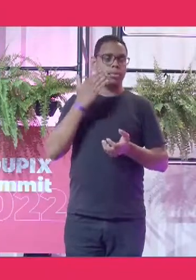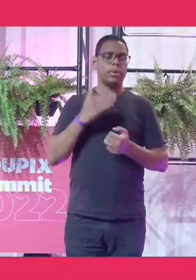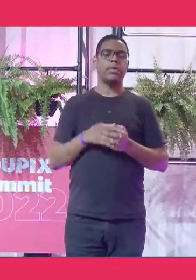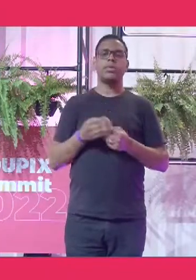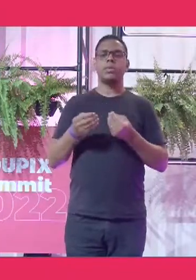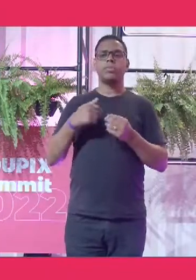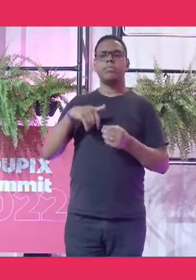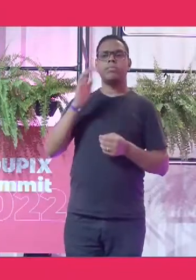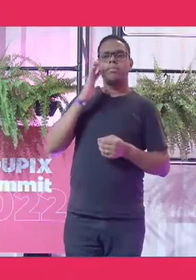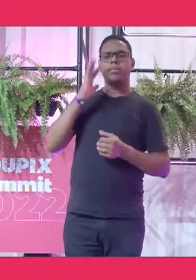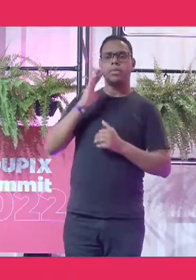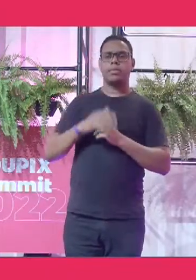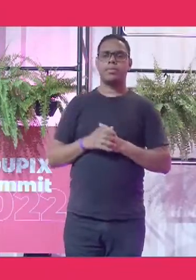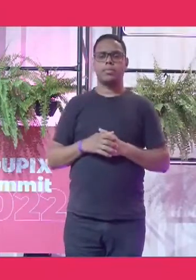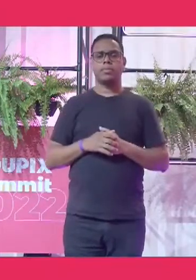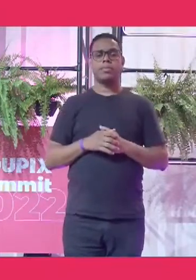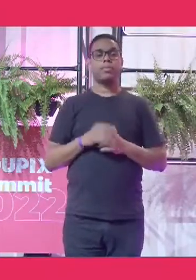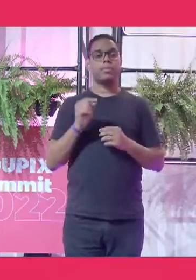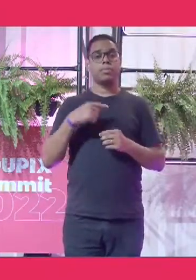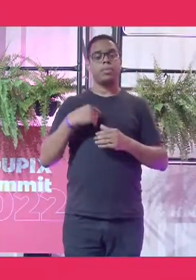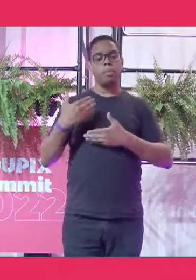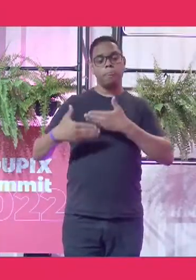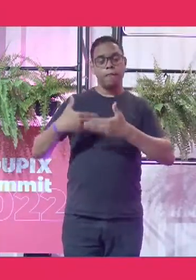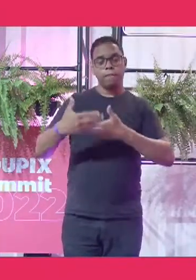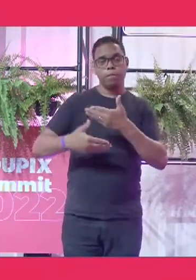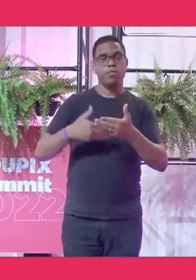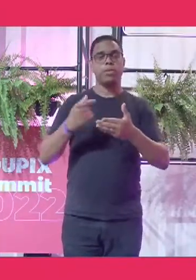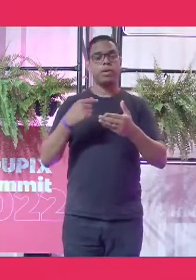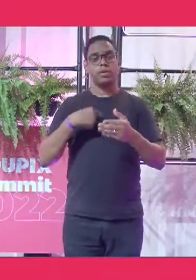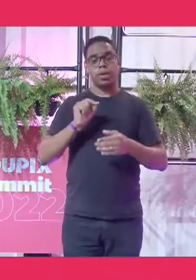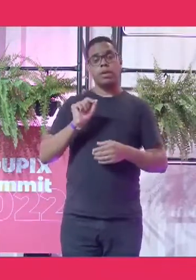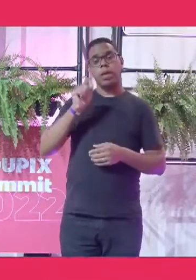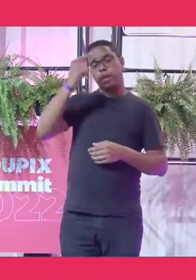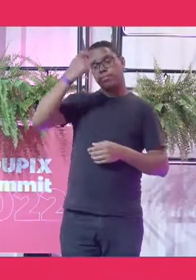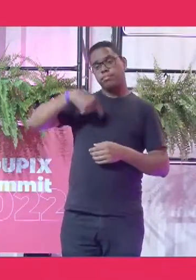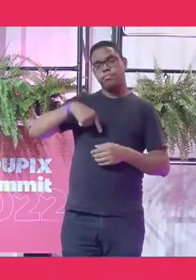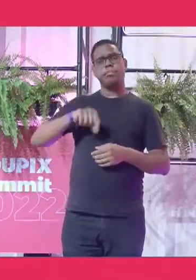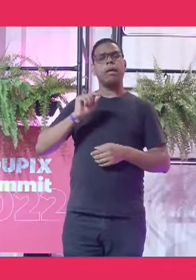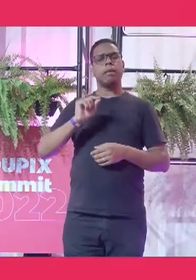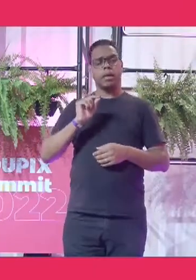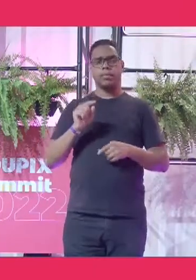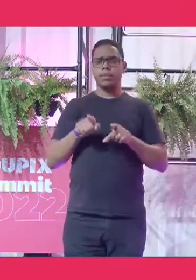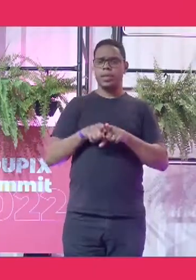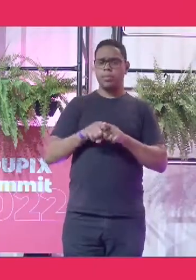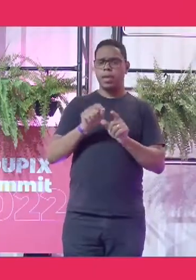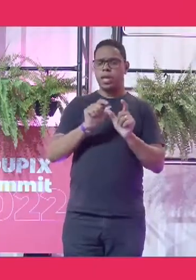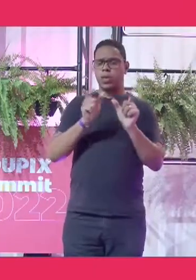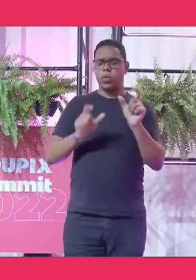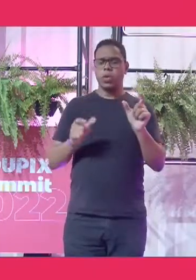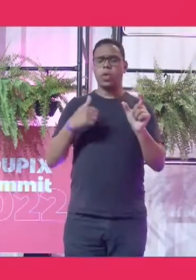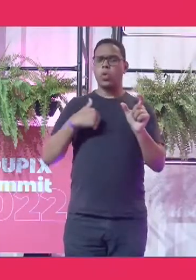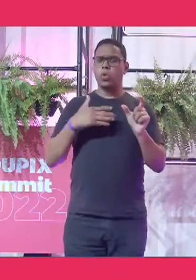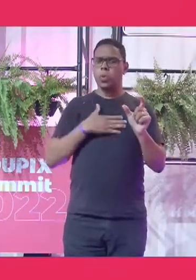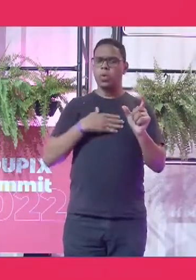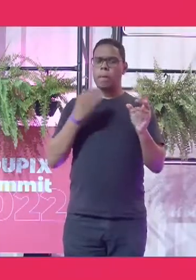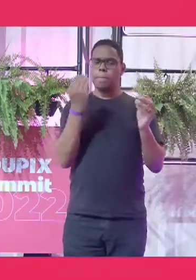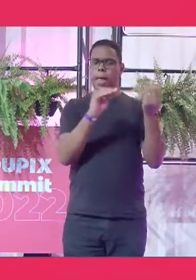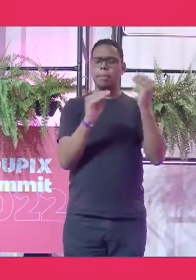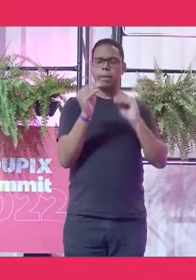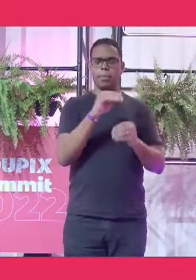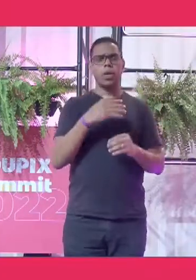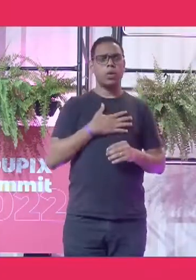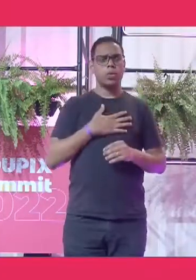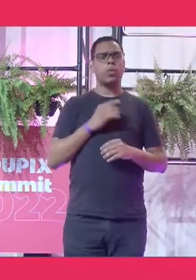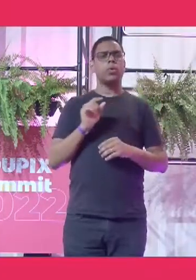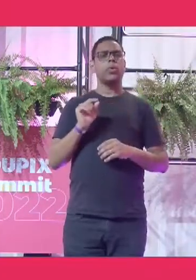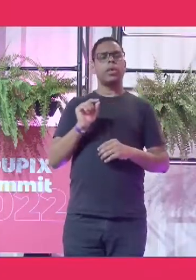o que passa na cabeça, que é esse processo do quem eu sou e o que o algoritmo gostaria de ver. E